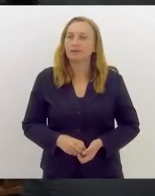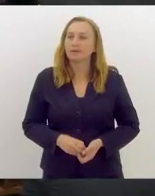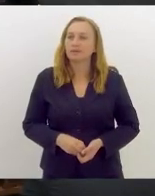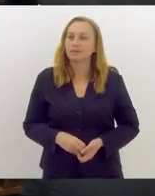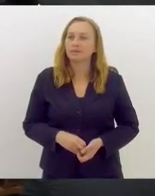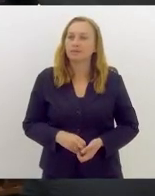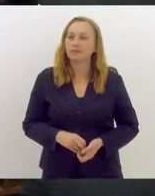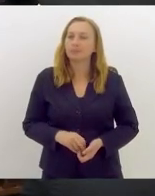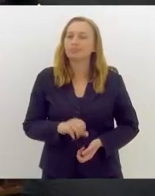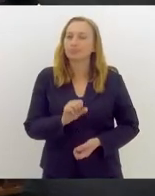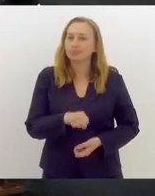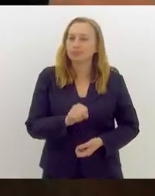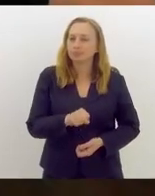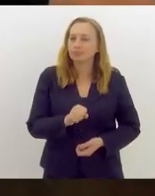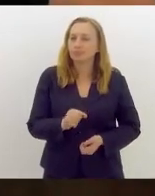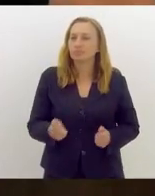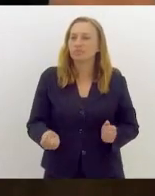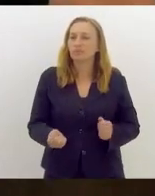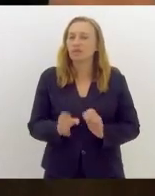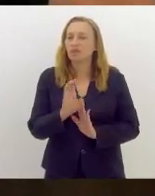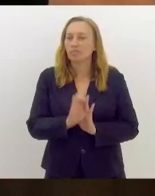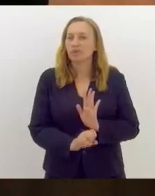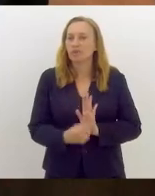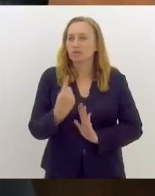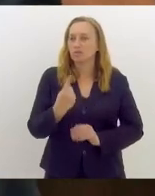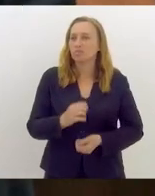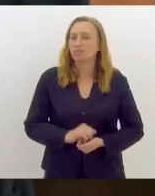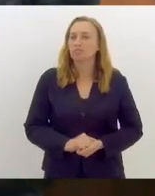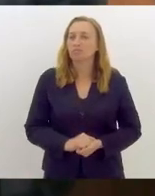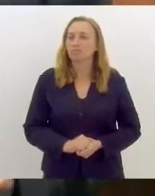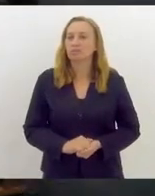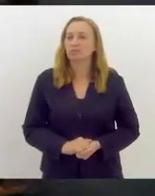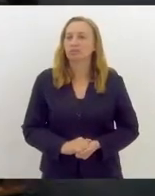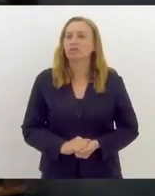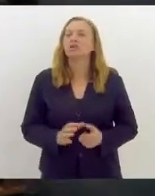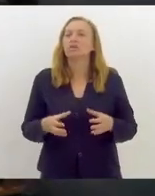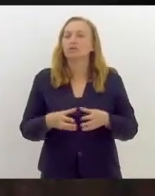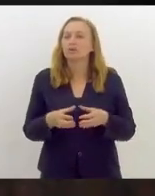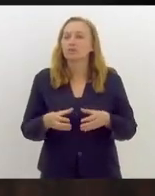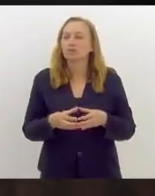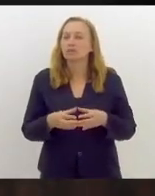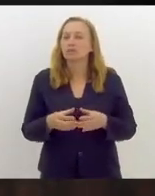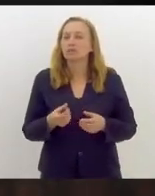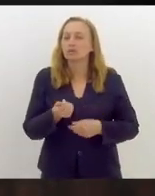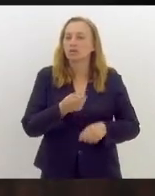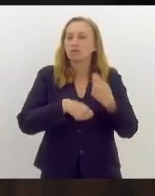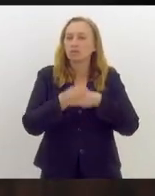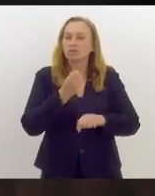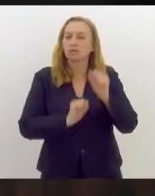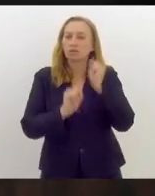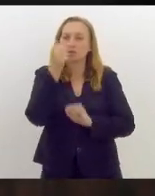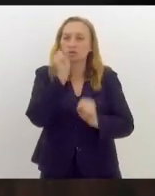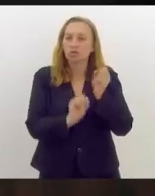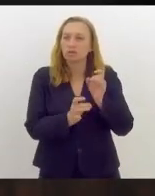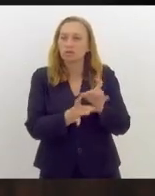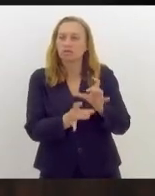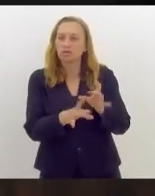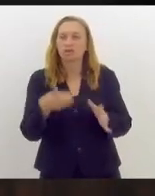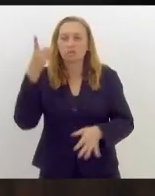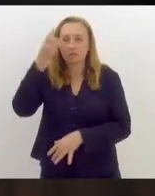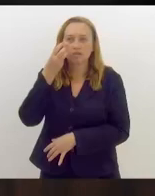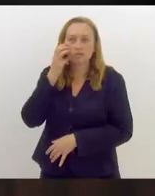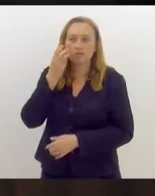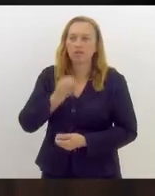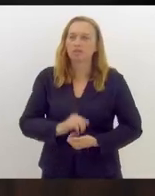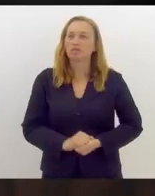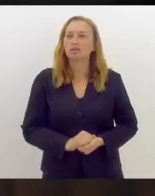para ser é favorável à emenda um pela comissão de economia dos comércio Deputado valdé Carneiro